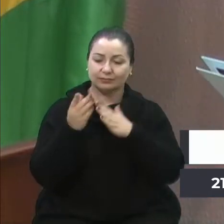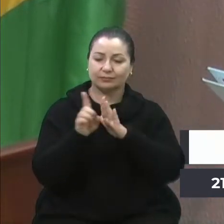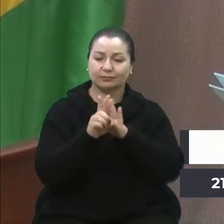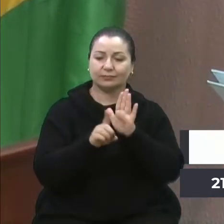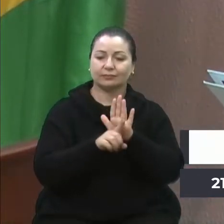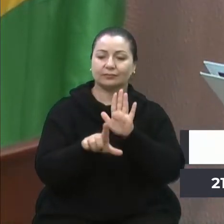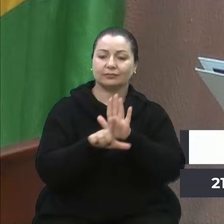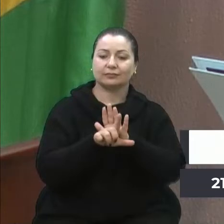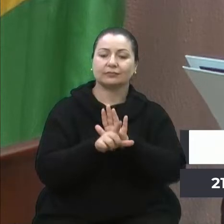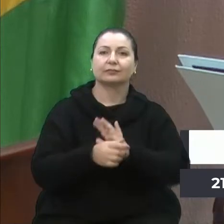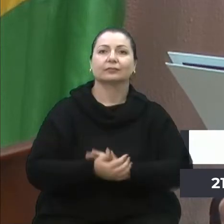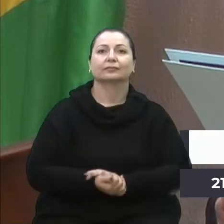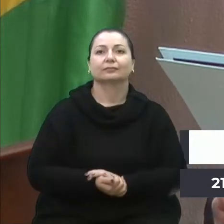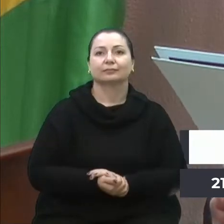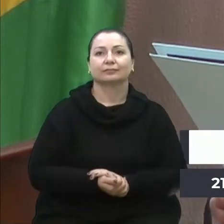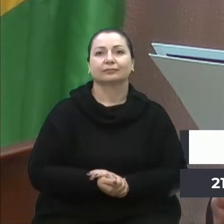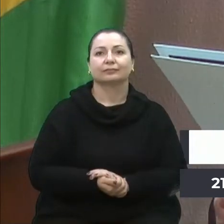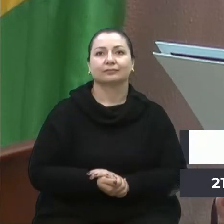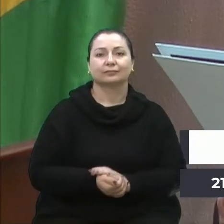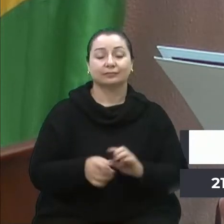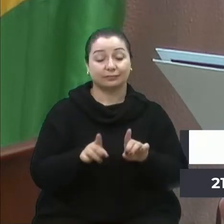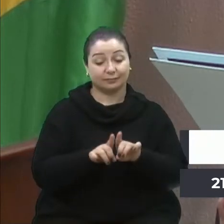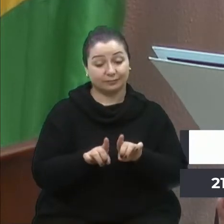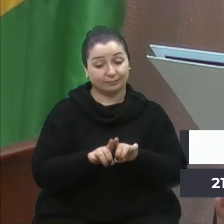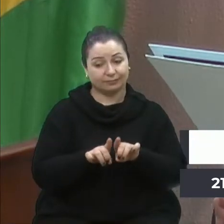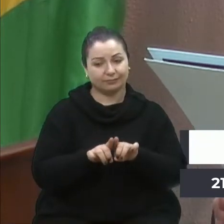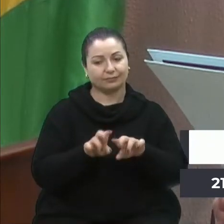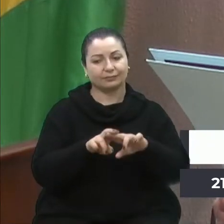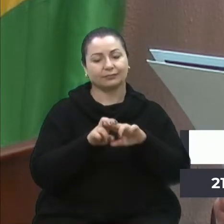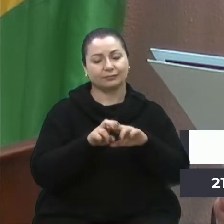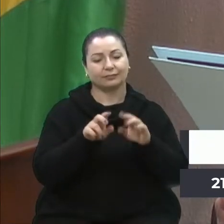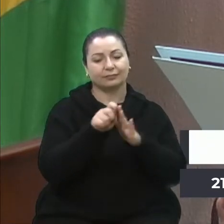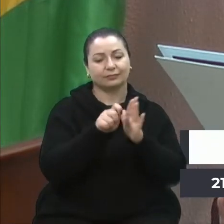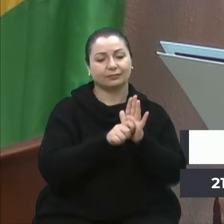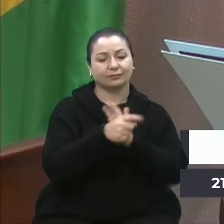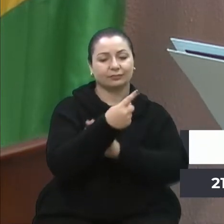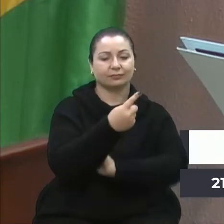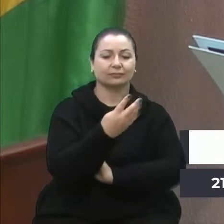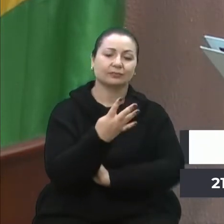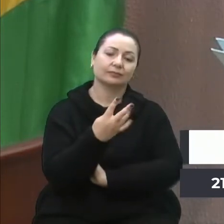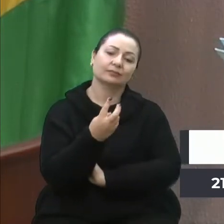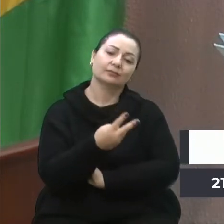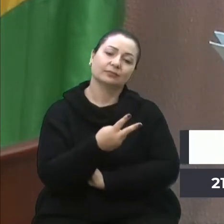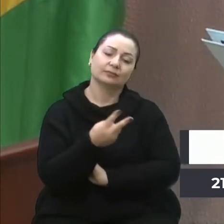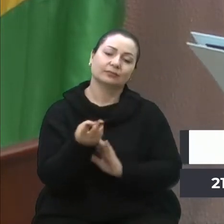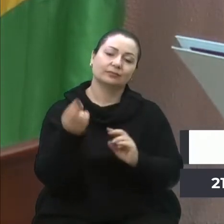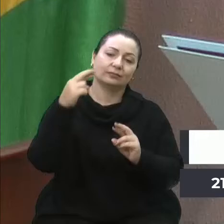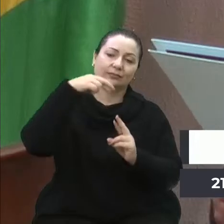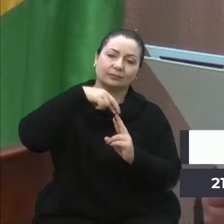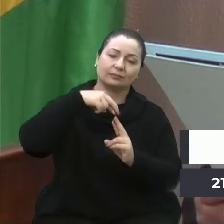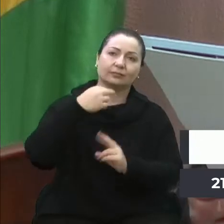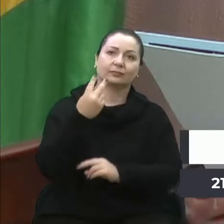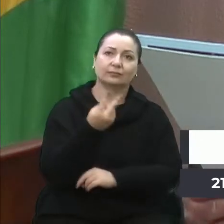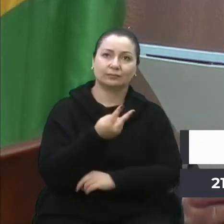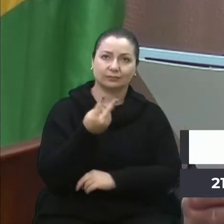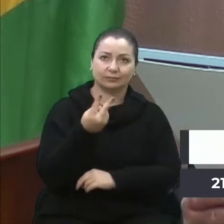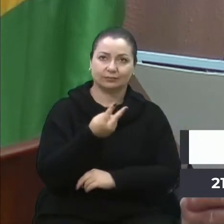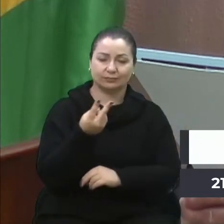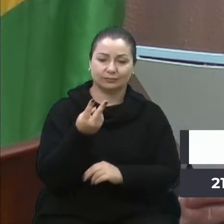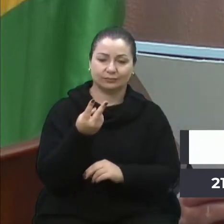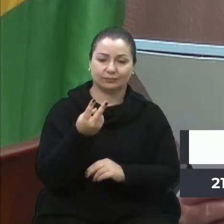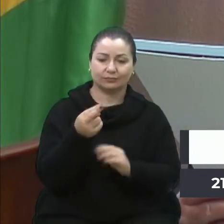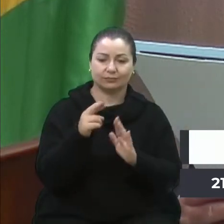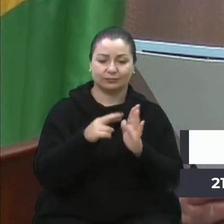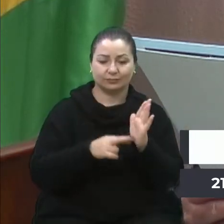legislativo. Ainda nesse sentido, o artigo 142, inciso 2, do requerimento